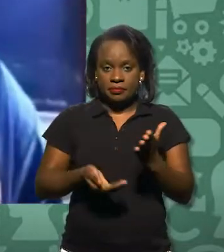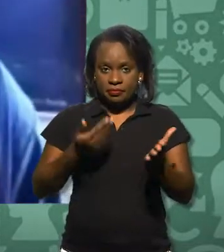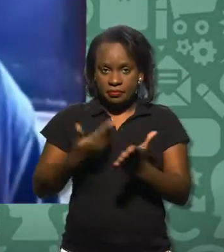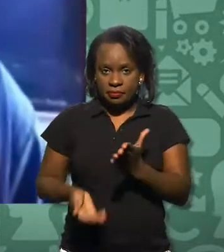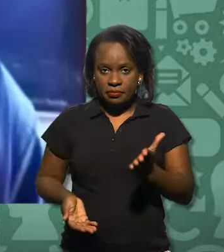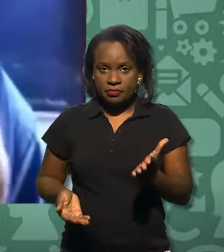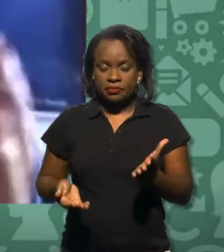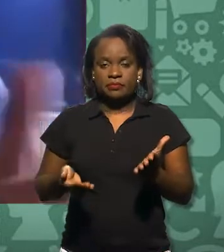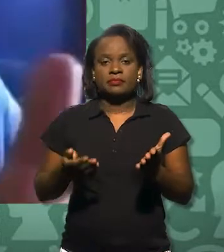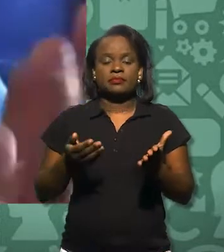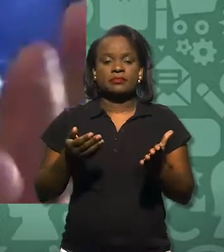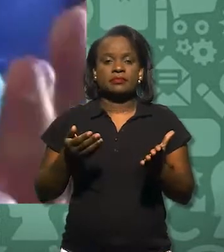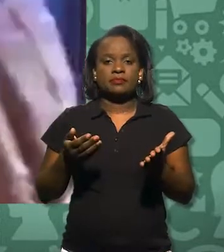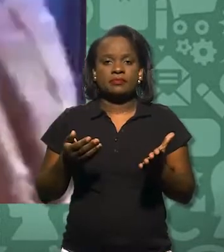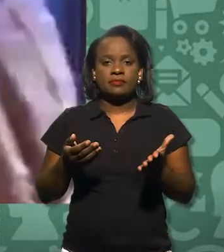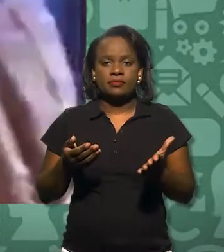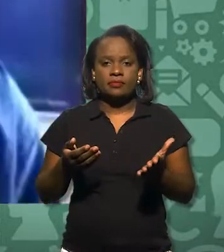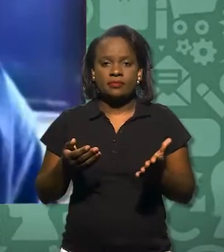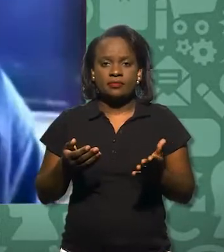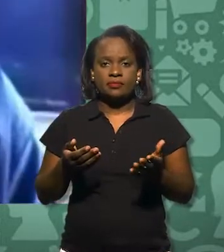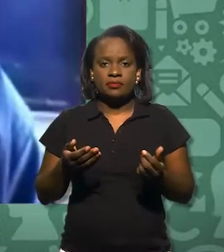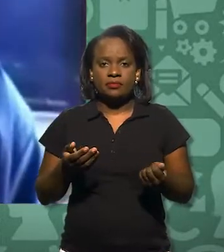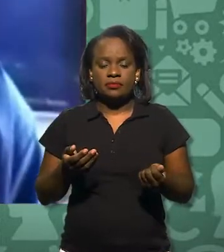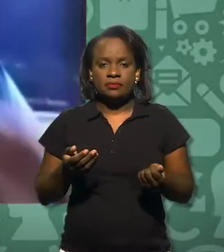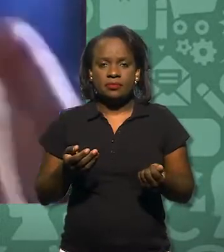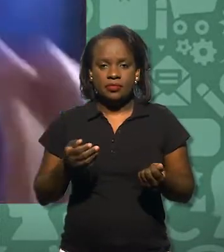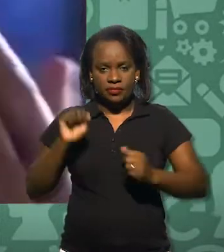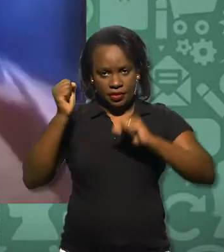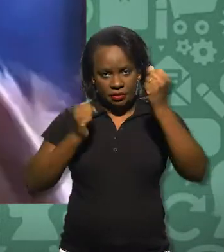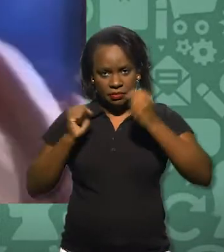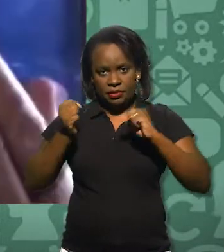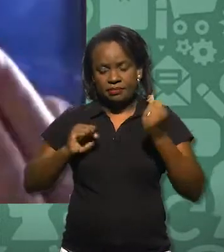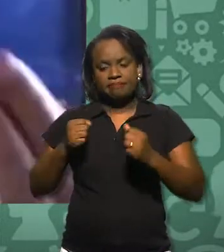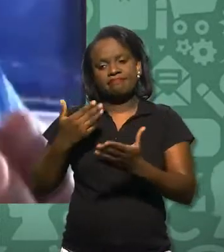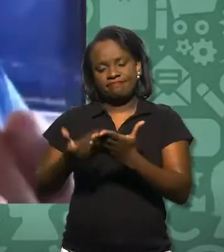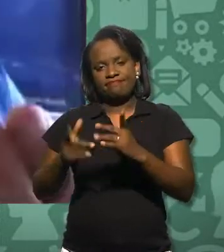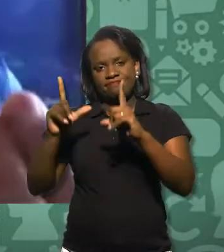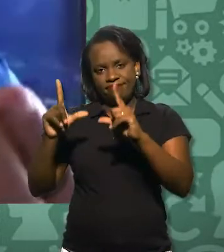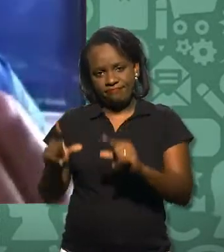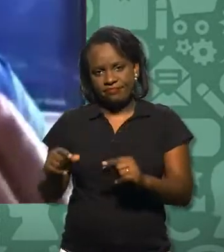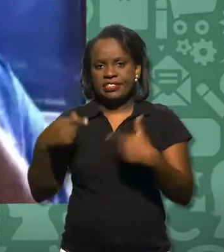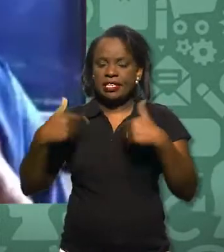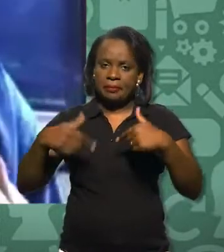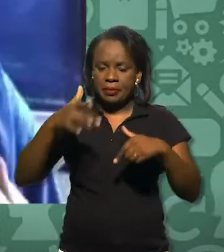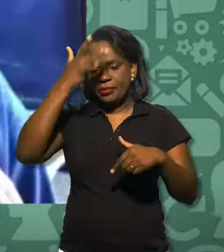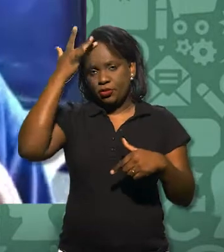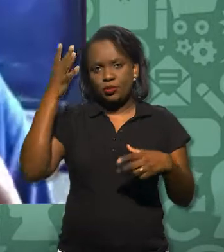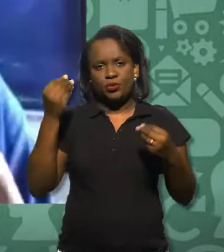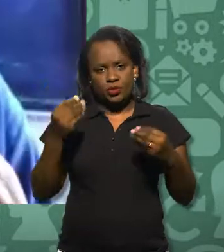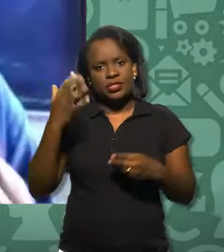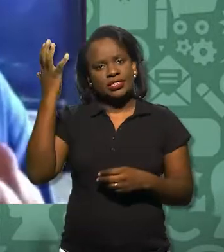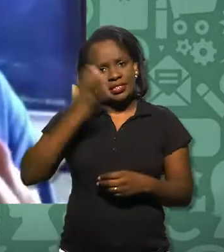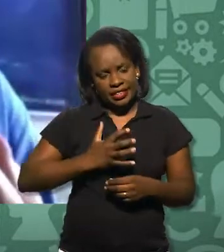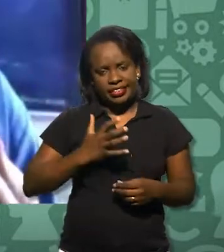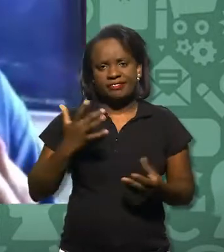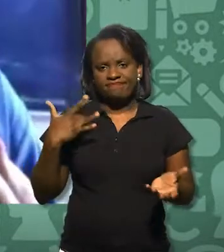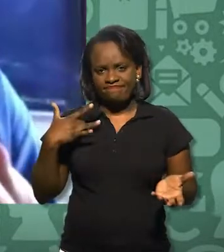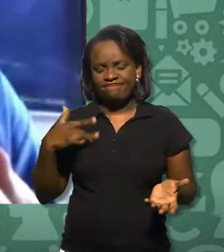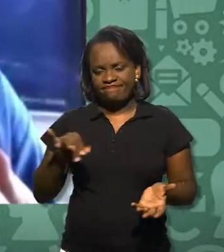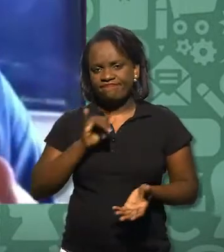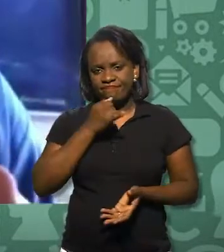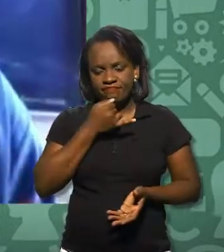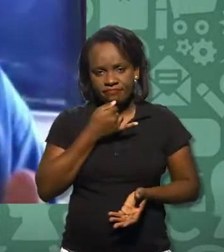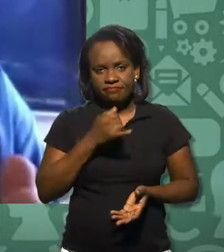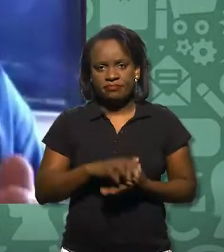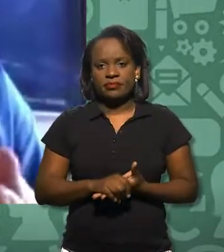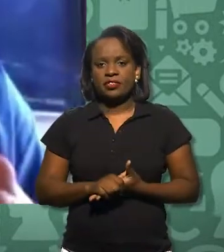perdemos um lado da indústria, no emprego, que é uma coisa muito séria,